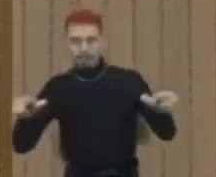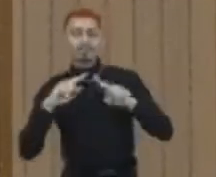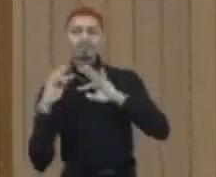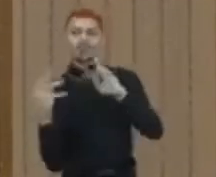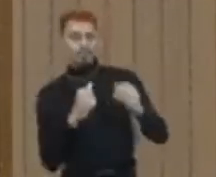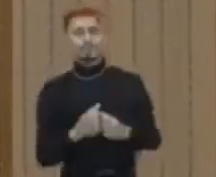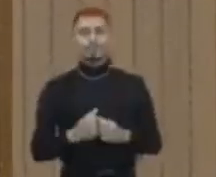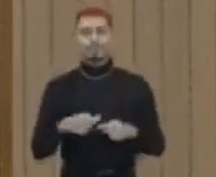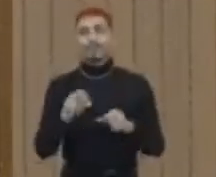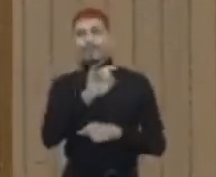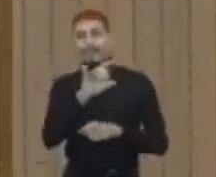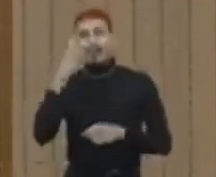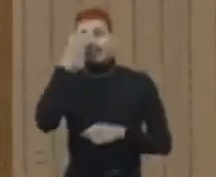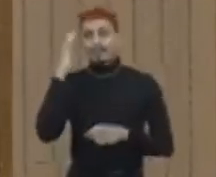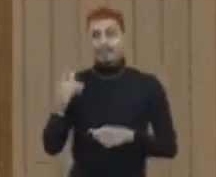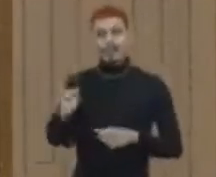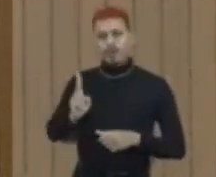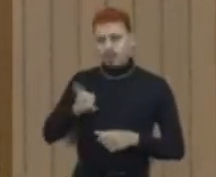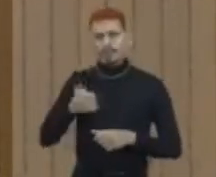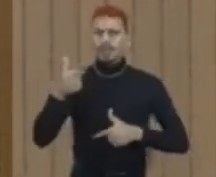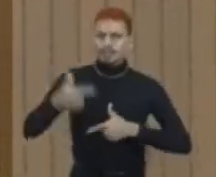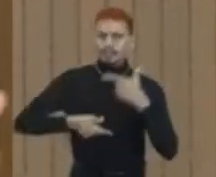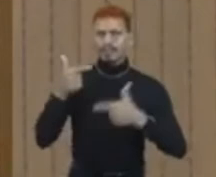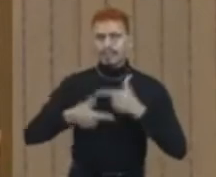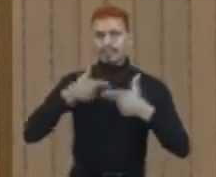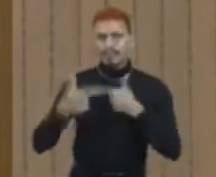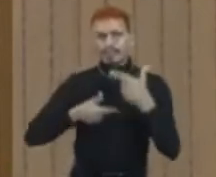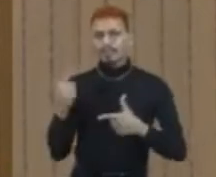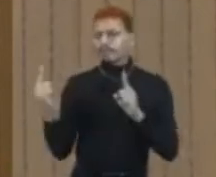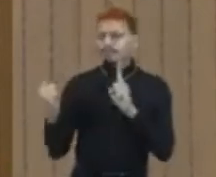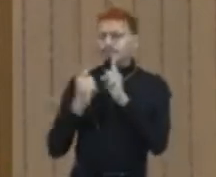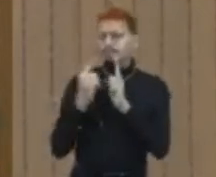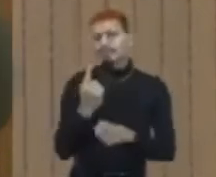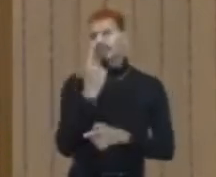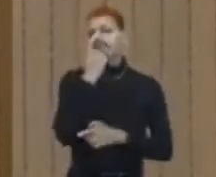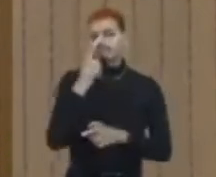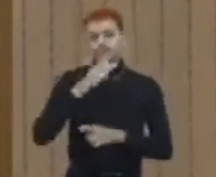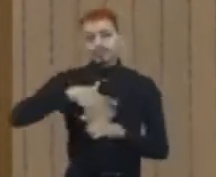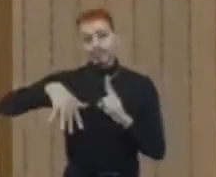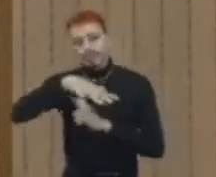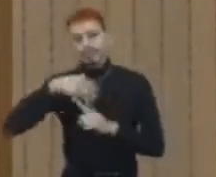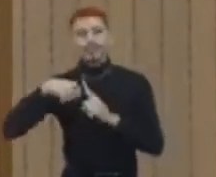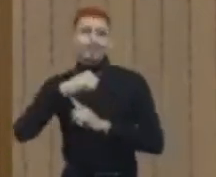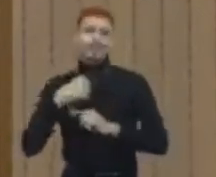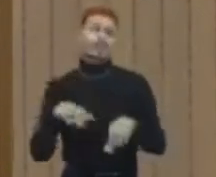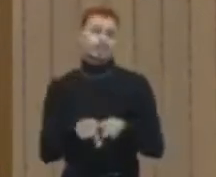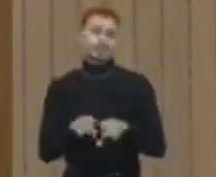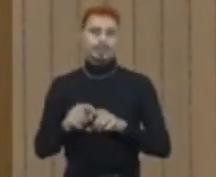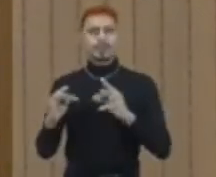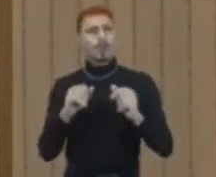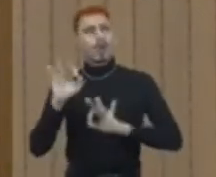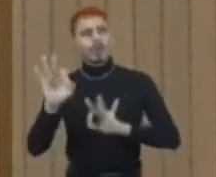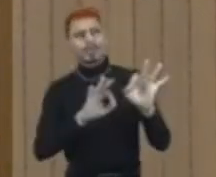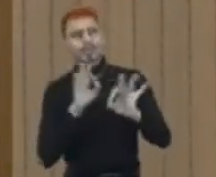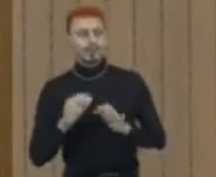cada um o seu bastão e continue tendo esta proximidade, continue tendo o clima organizacional, que a gente sempre foi